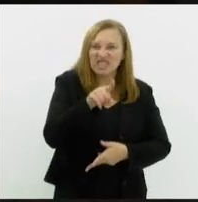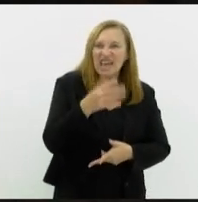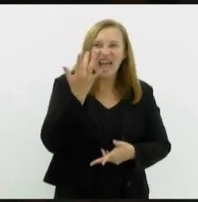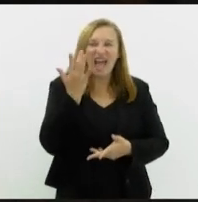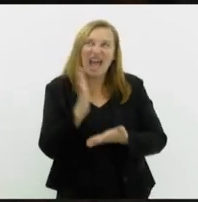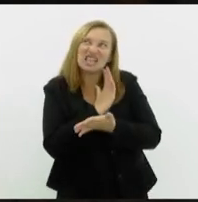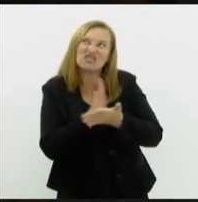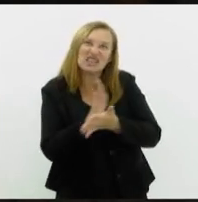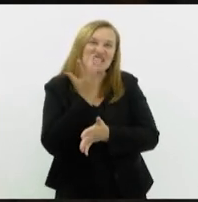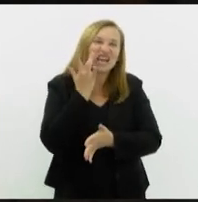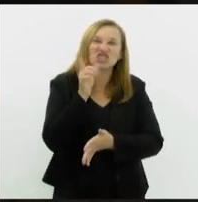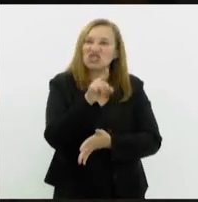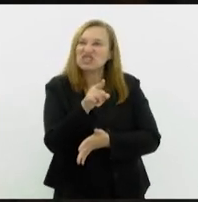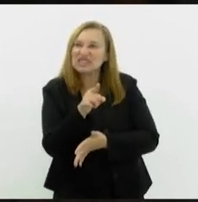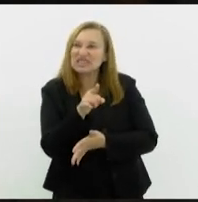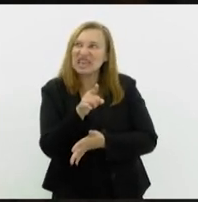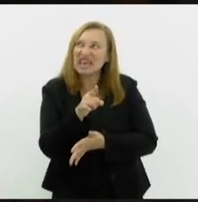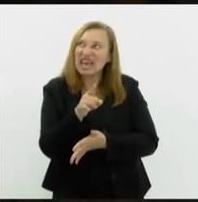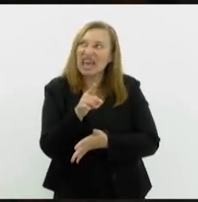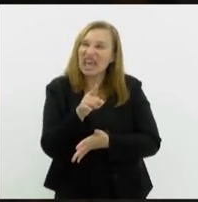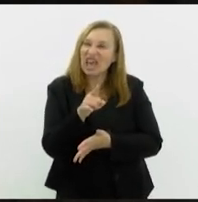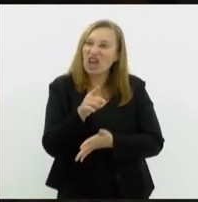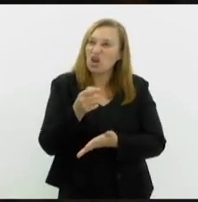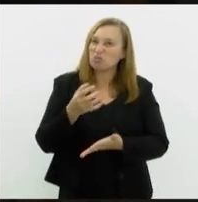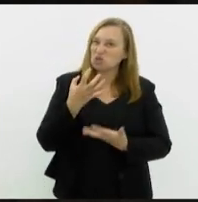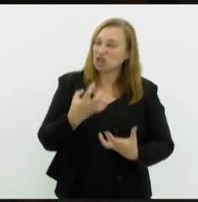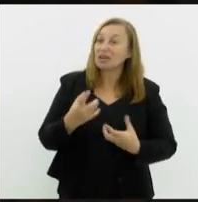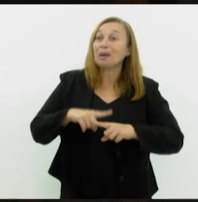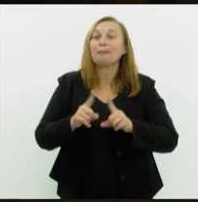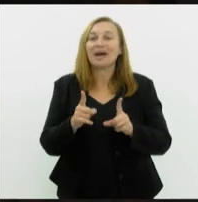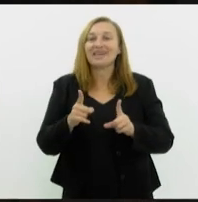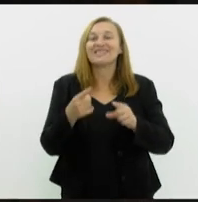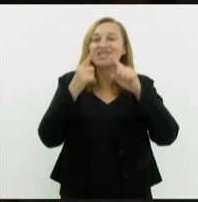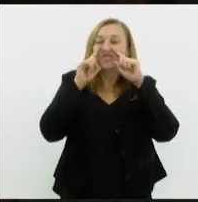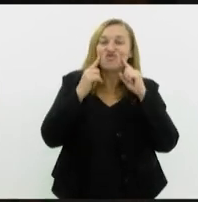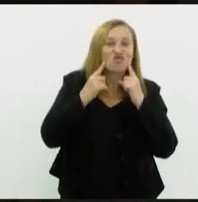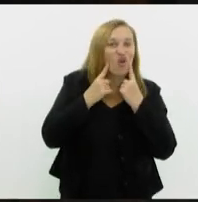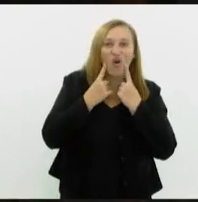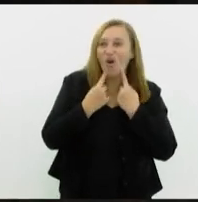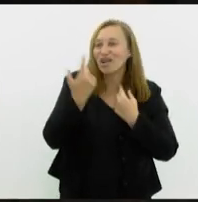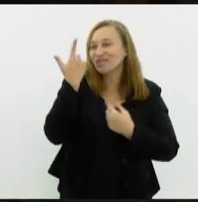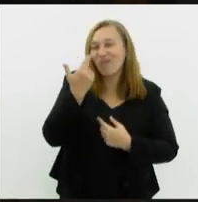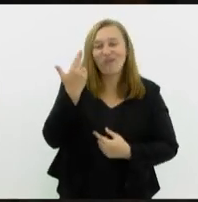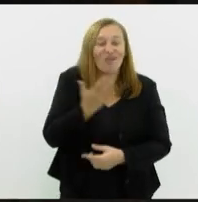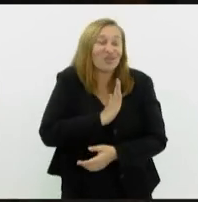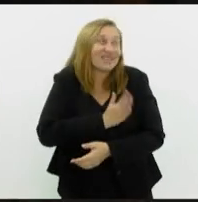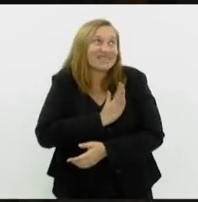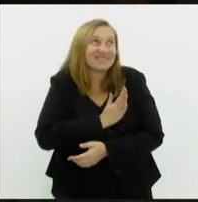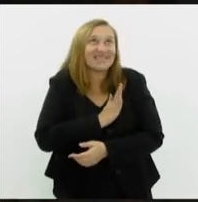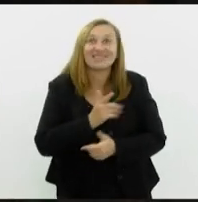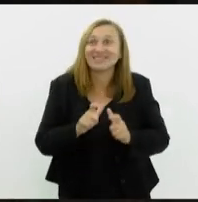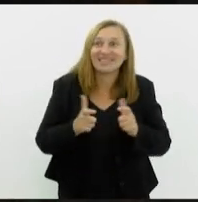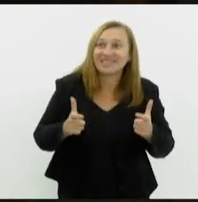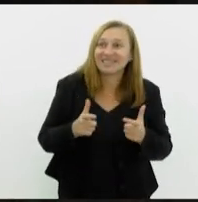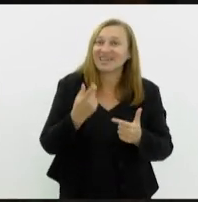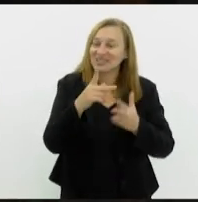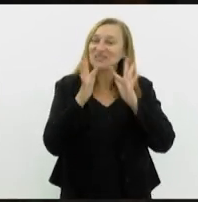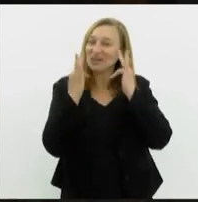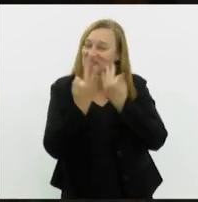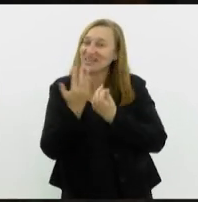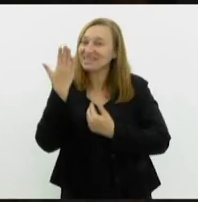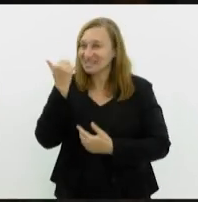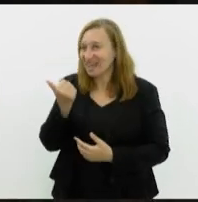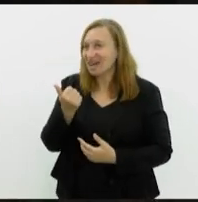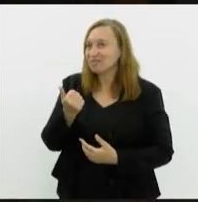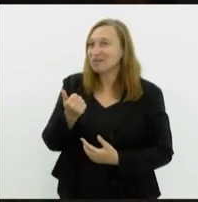você é um pouco grosseiro e bruto, mas é um cara que chora à toa, um cara com um coração enorme, tá aqui, a família dele sabe disso,